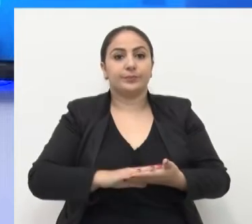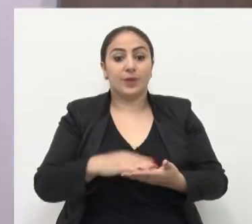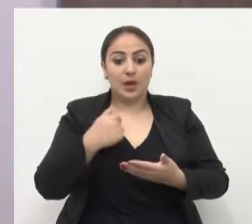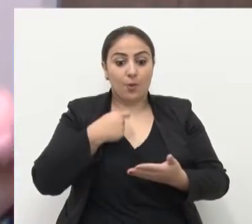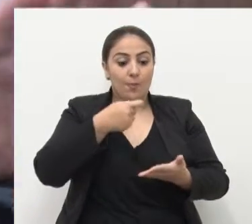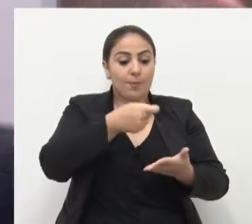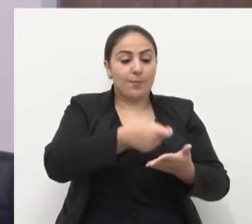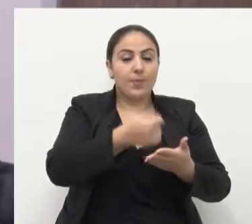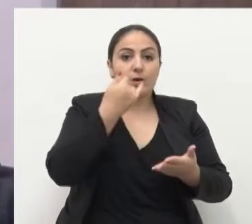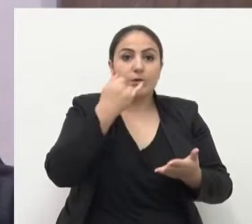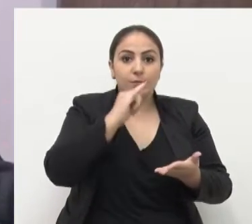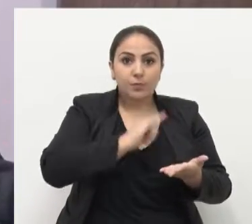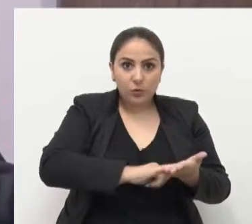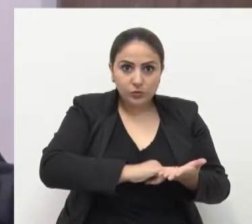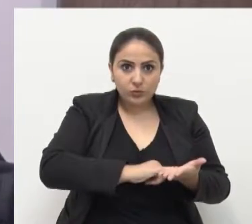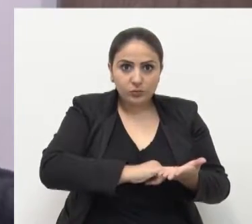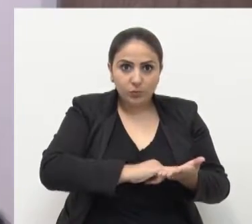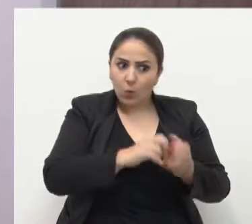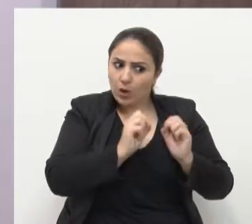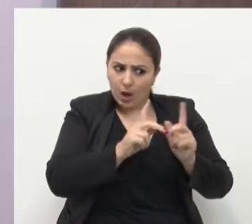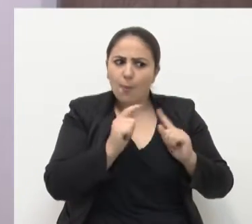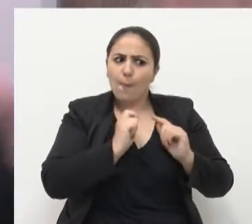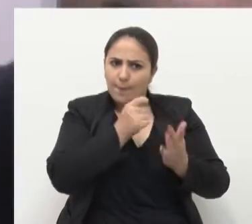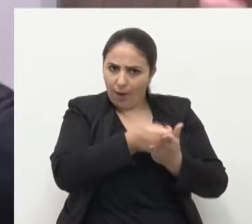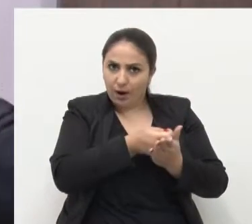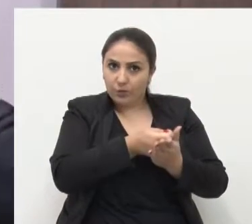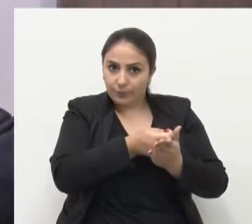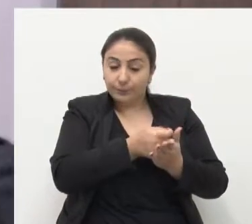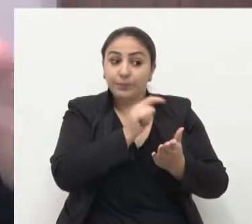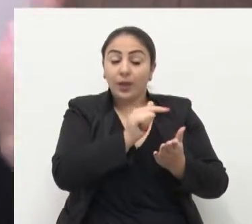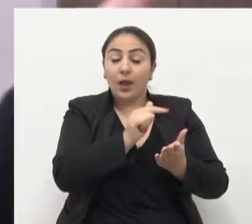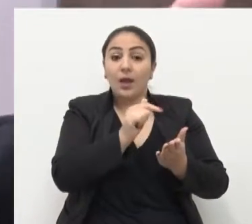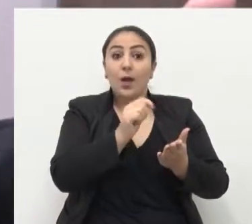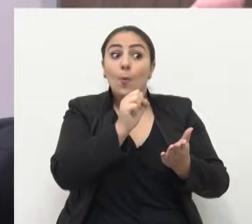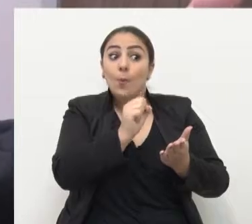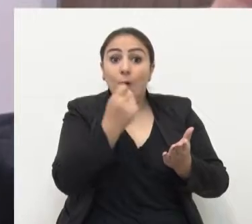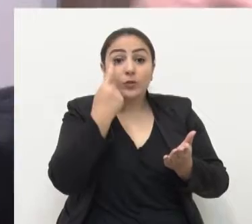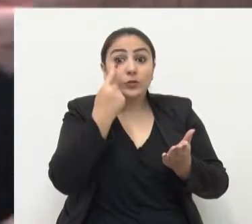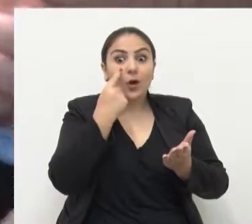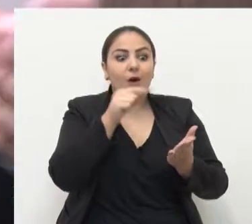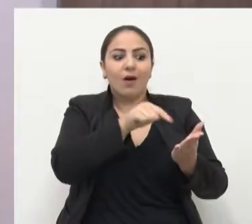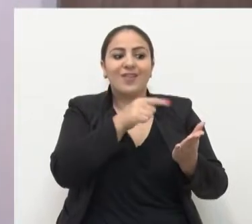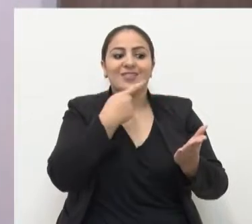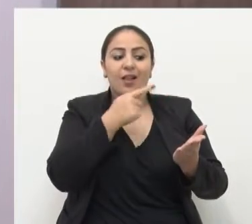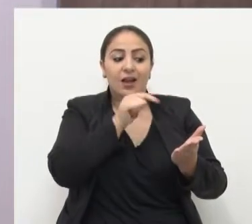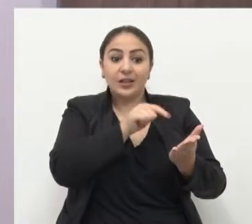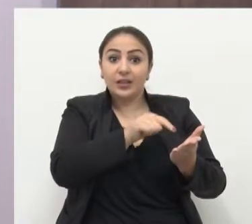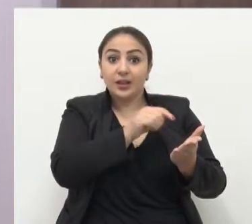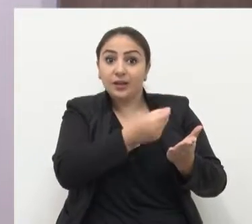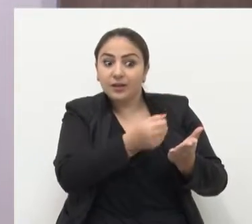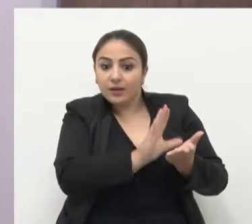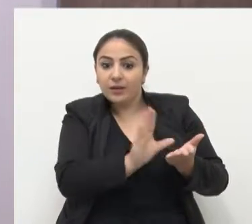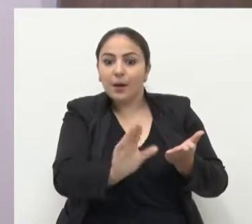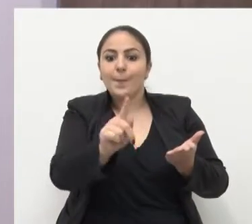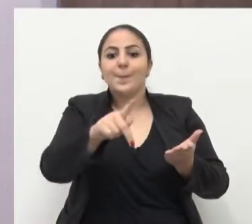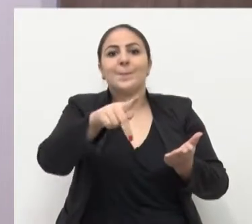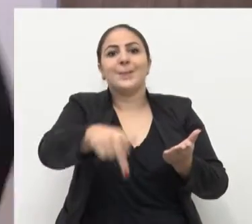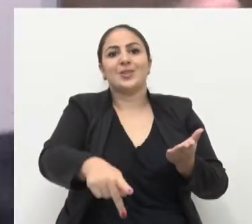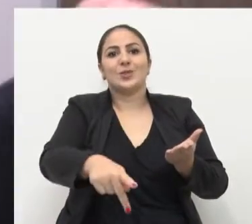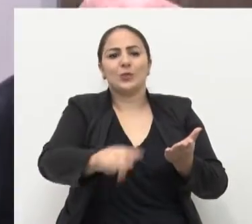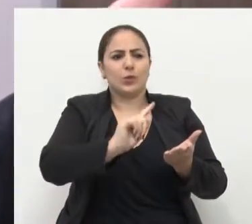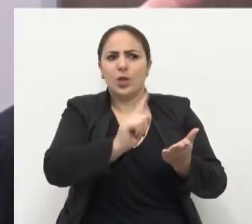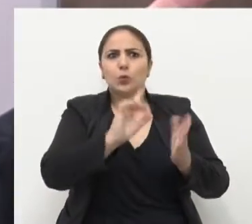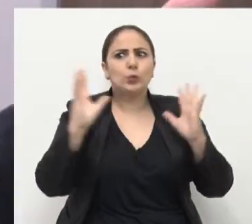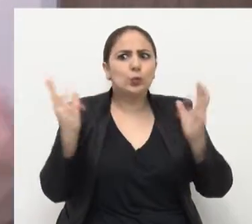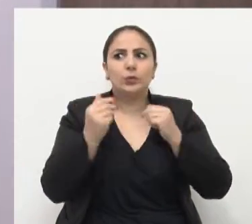renda eu vou pagar o imposto de renda não tem conversa vou pagar eu posso deduzir uma parte pode deixar uma parte em passo fundo e